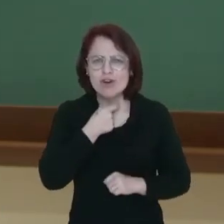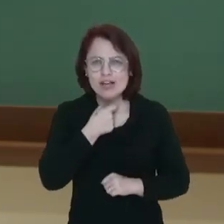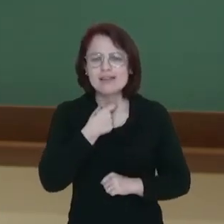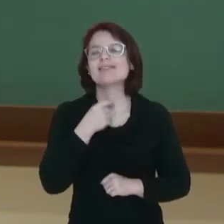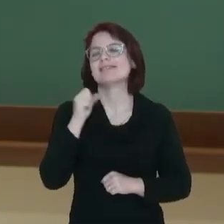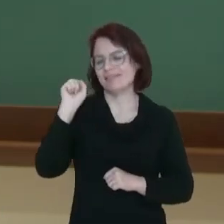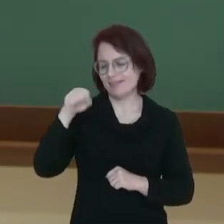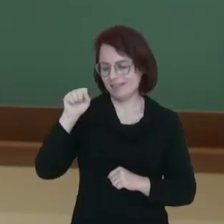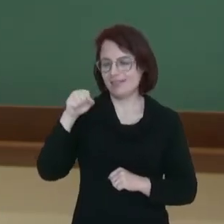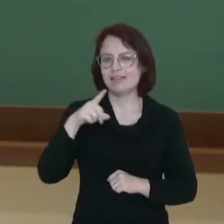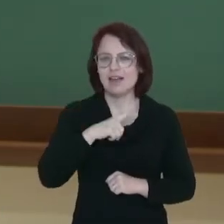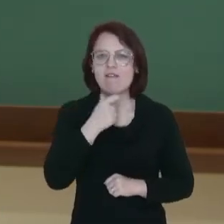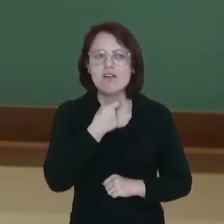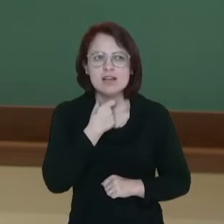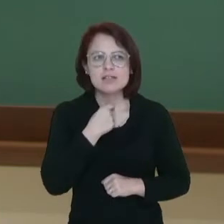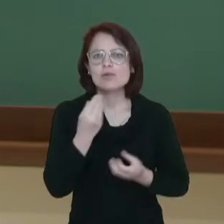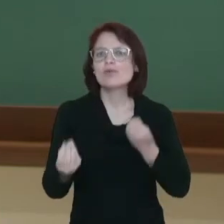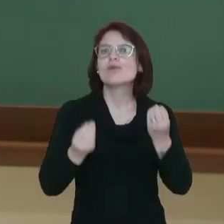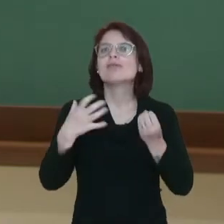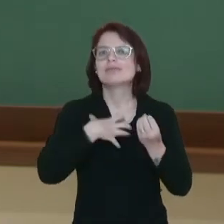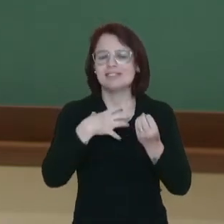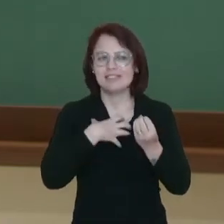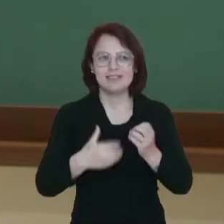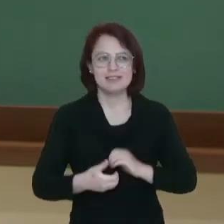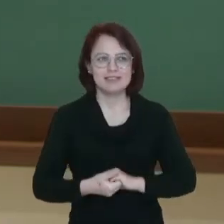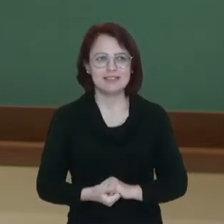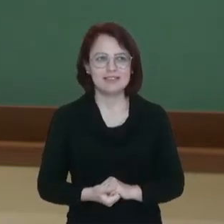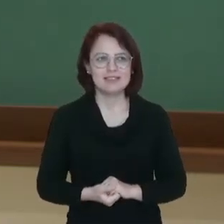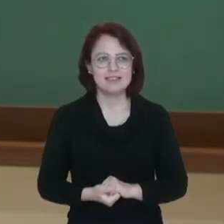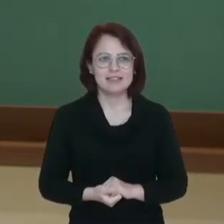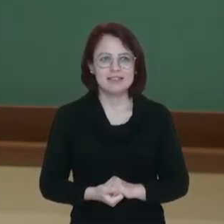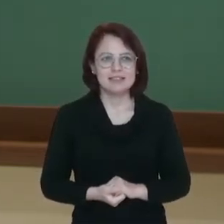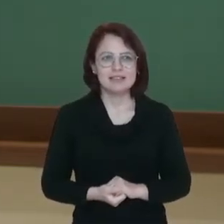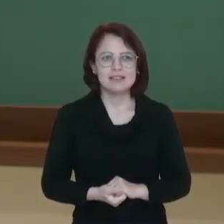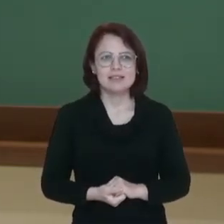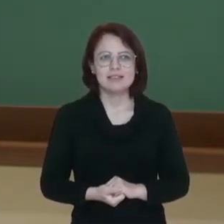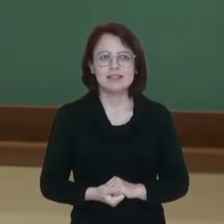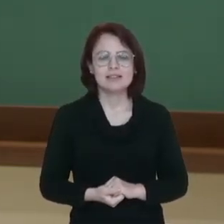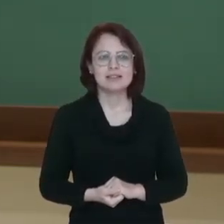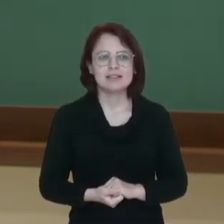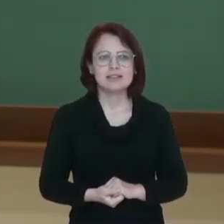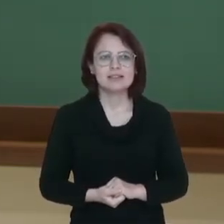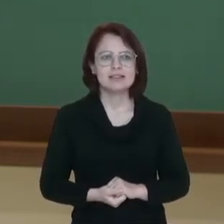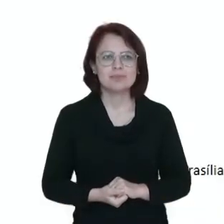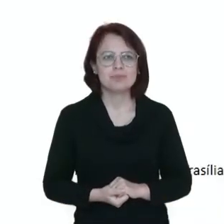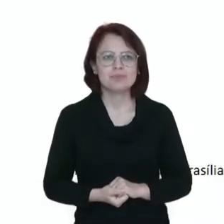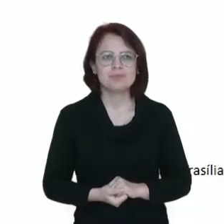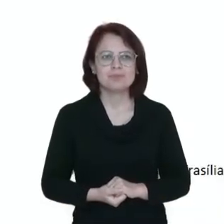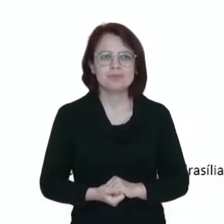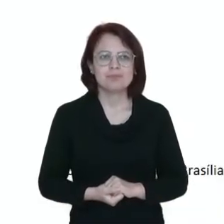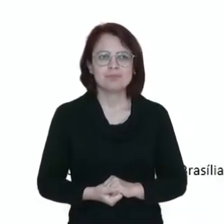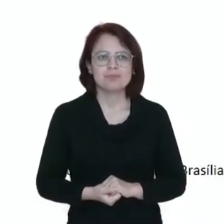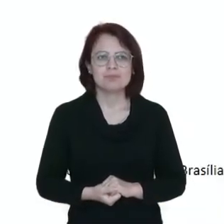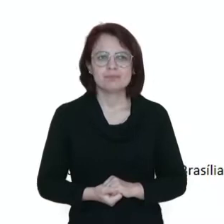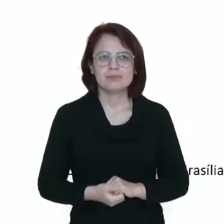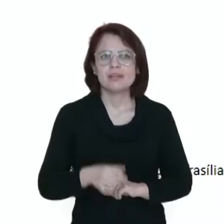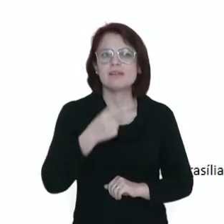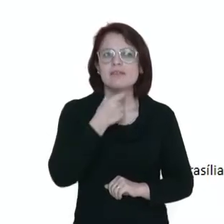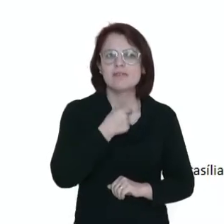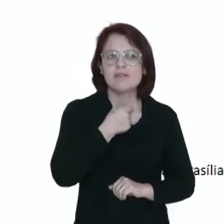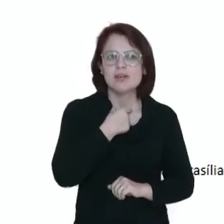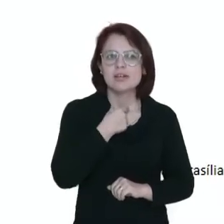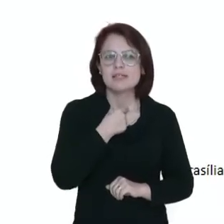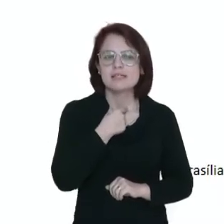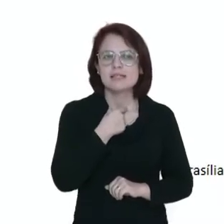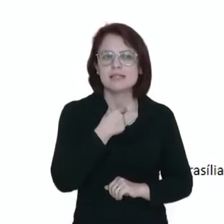Tem voz. Como assim, professor? Vamos entender melhor isso? Que vozes são essas? Então, é a voz